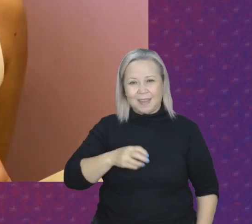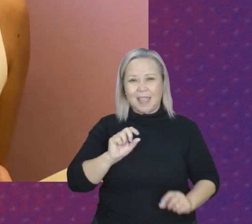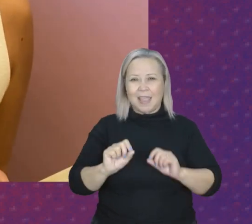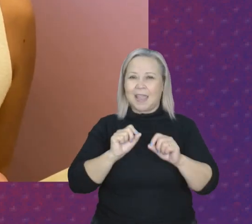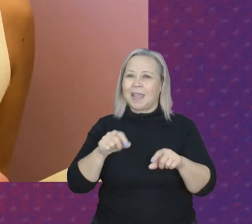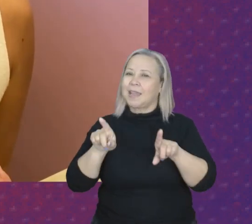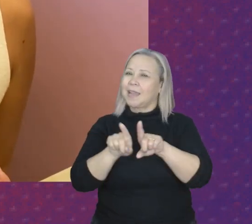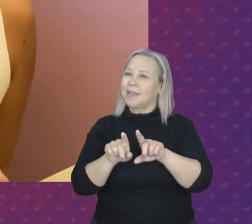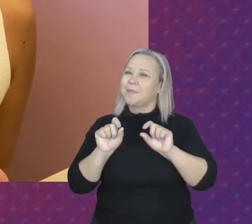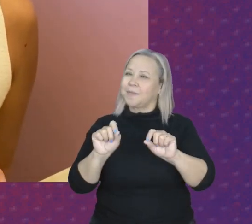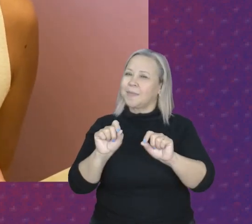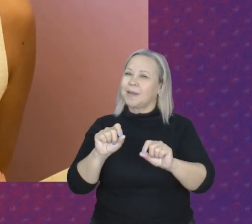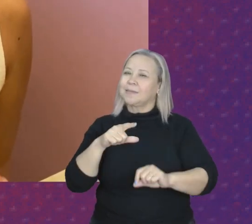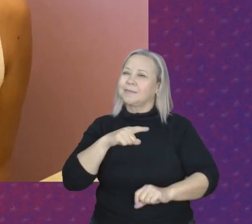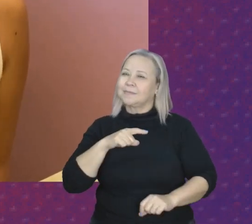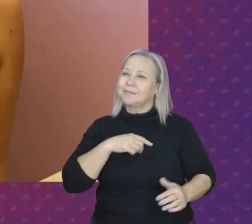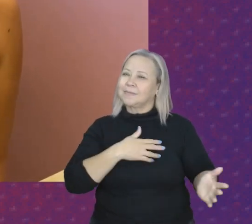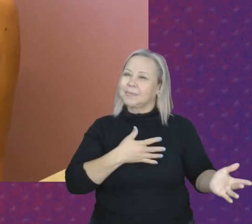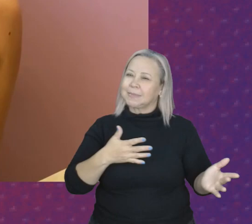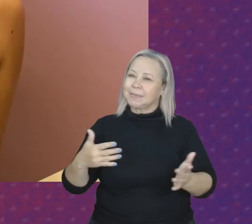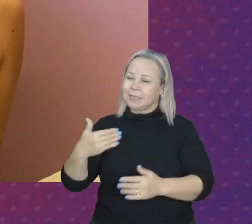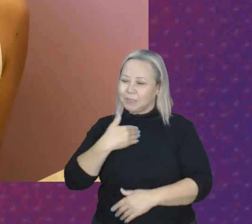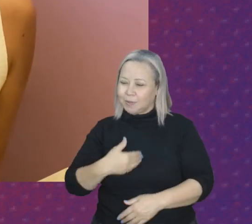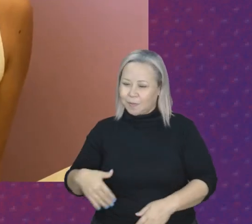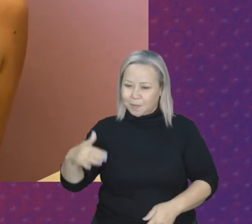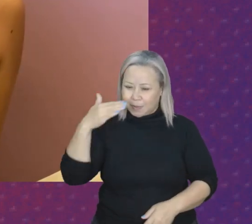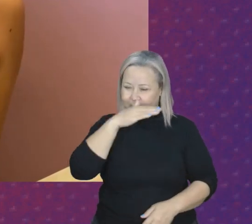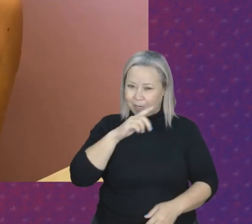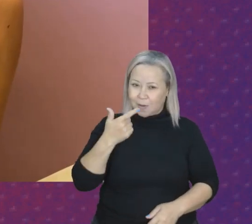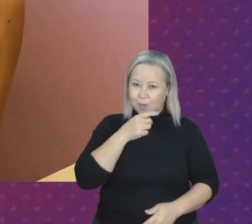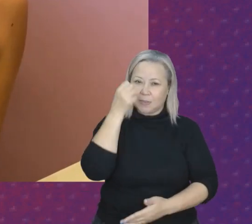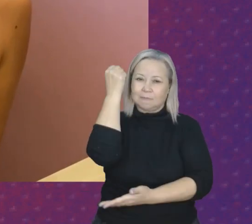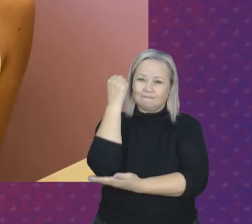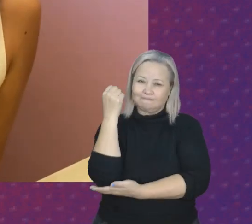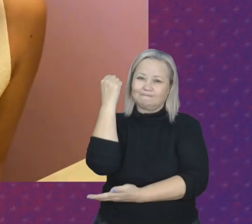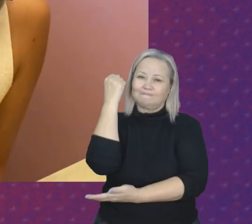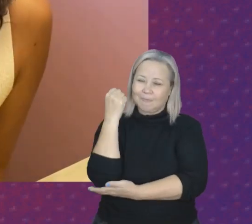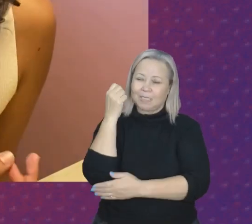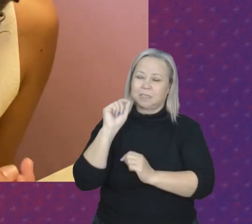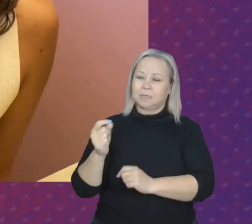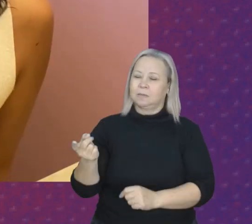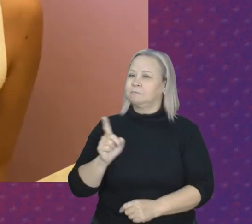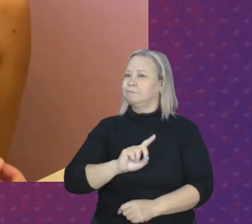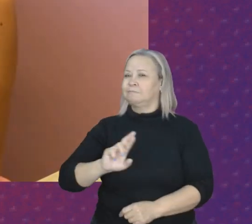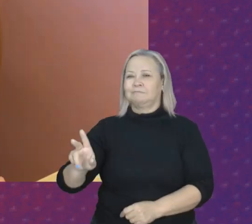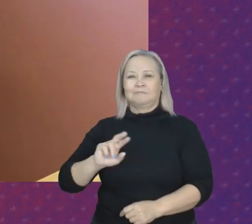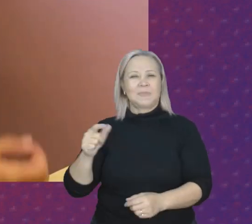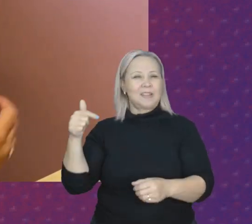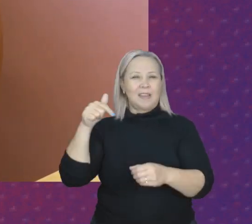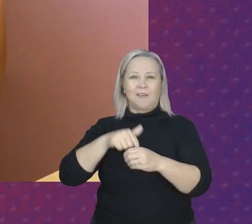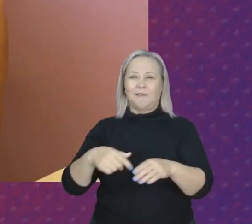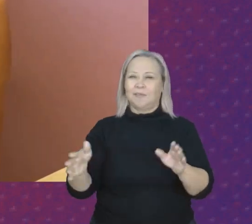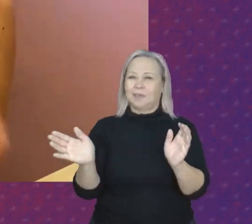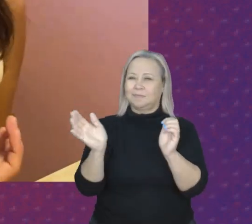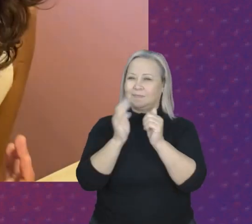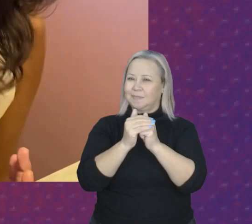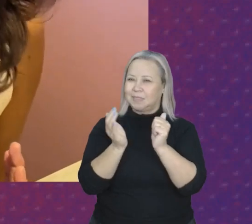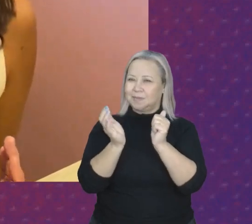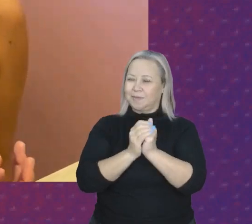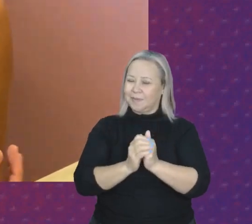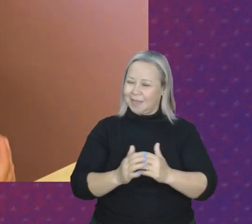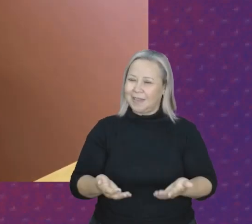em tempos de governo Bolsonaro, nós conseguimos resistir, nós não voltamos para os nossos armários